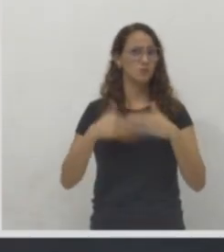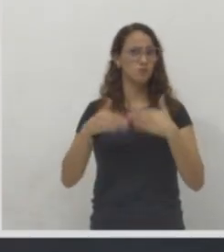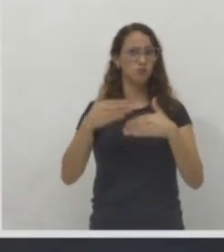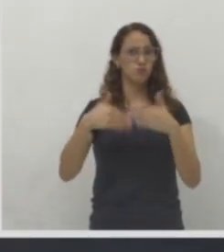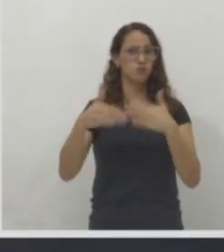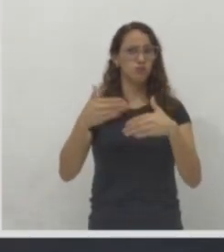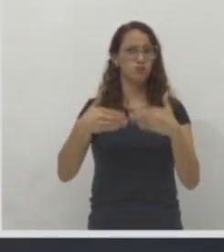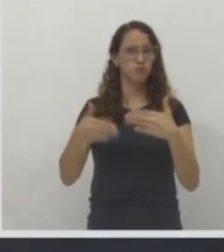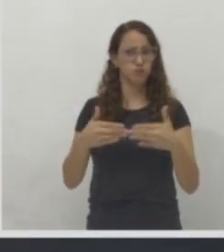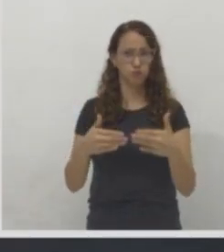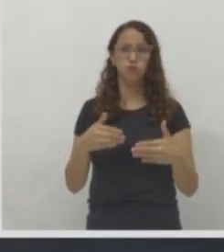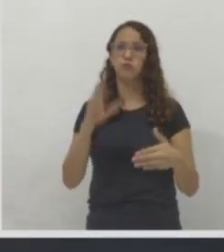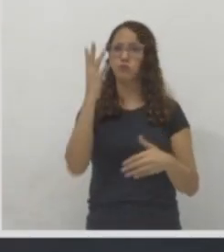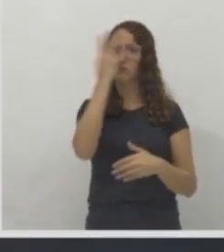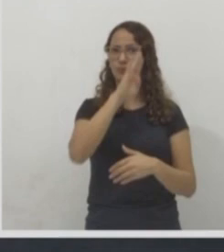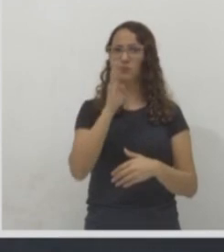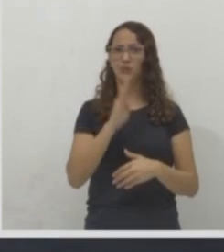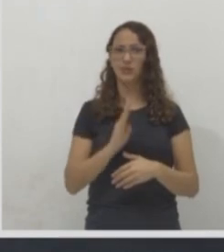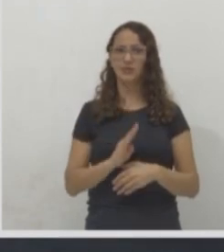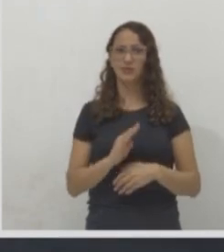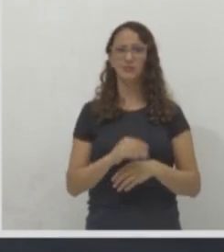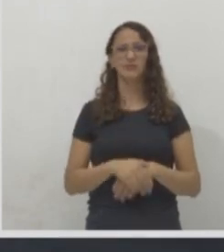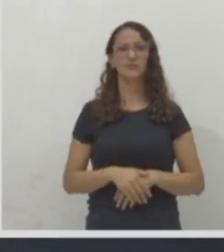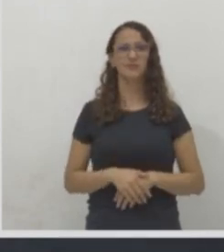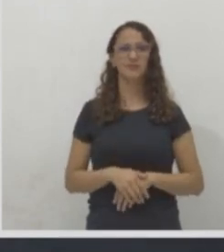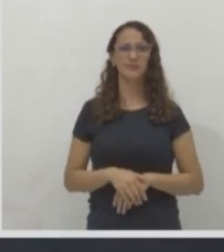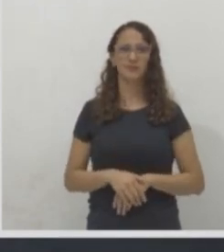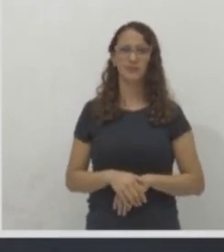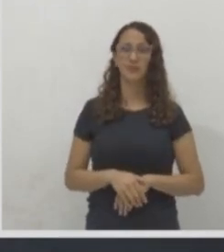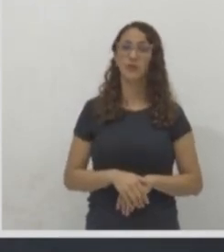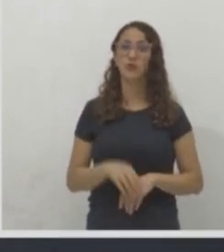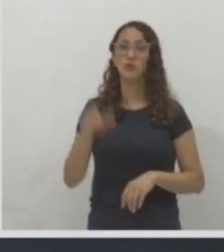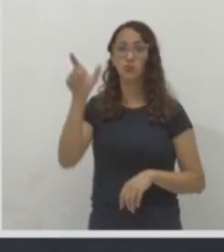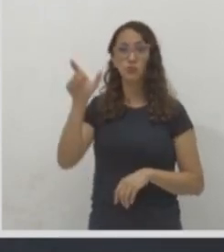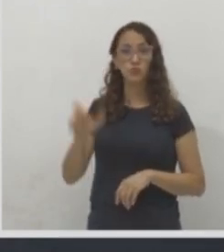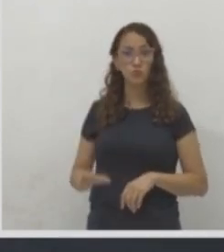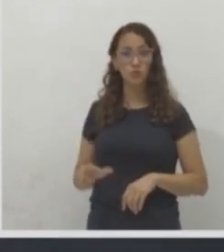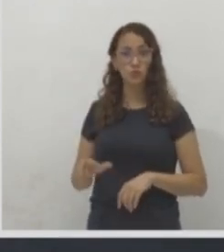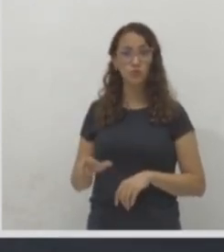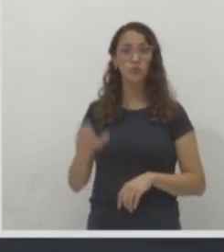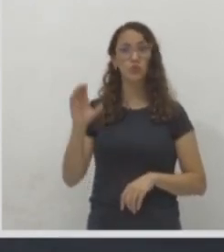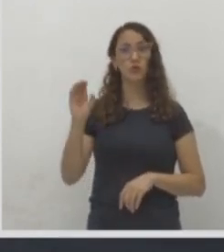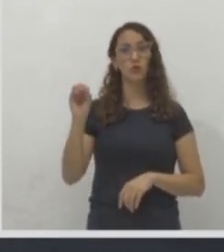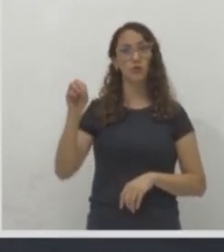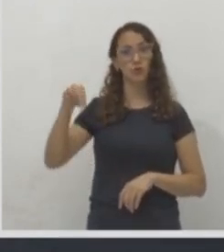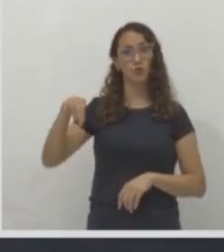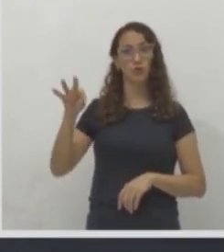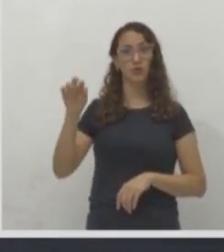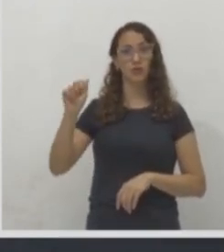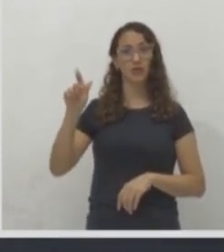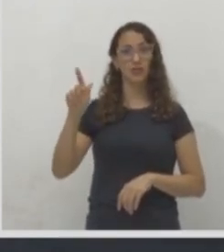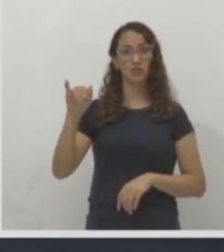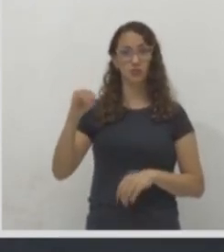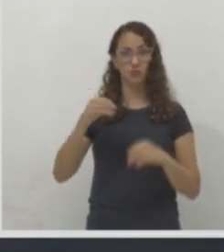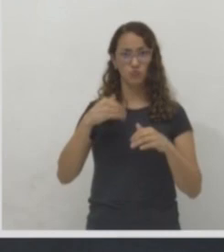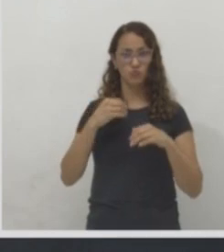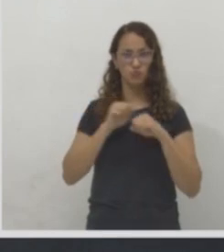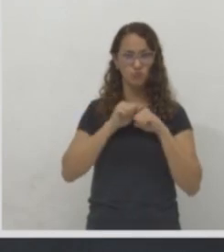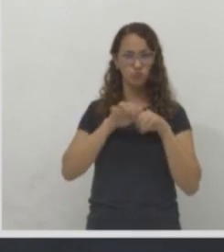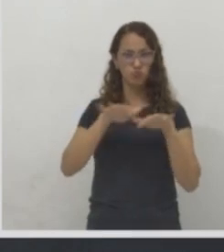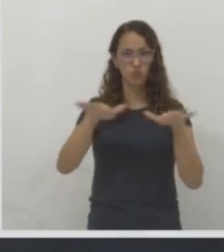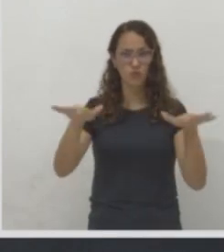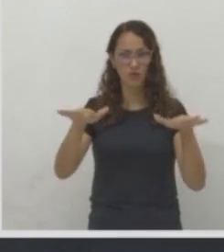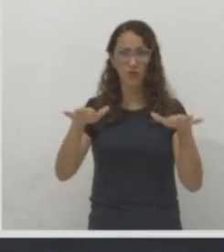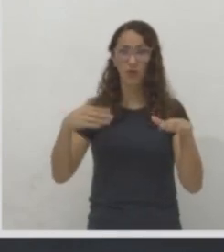e qual é a característica desse contágio? Continuar acelerado no Brasil,